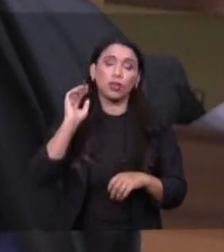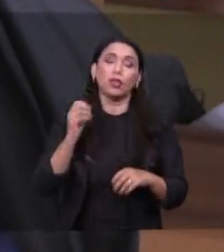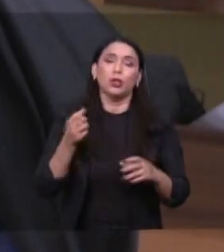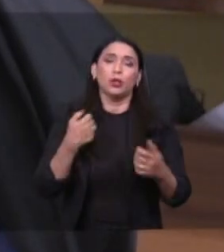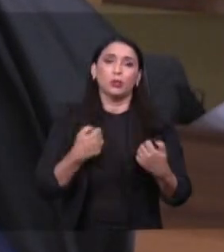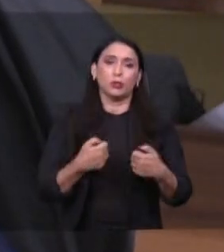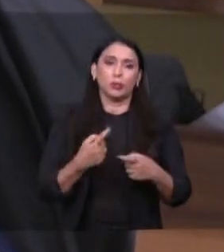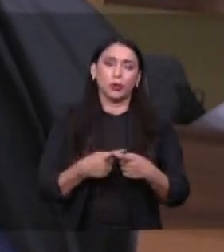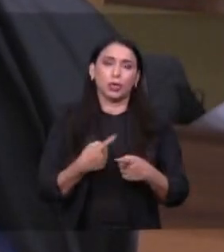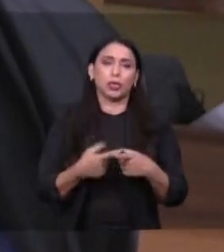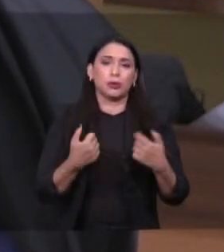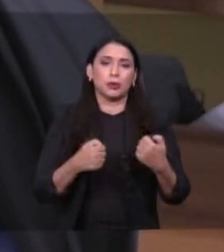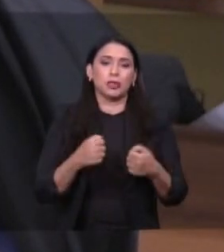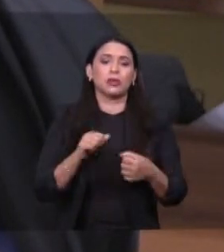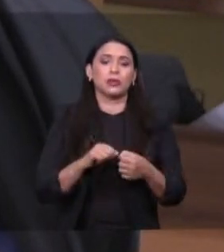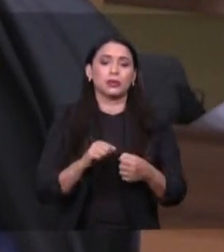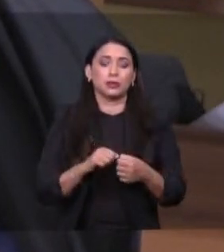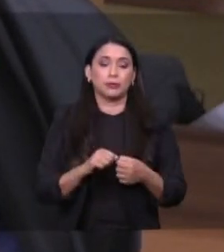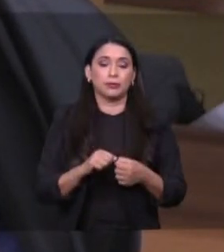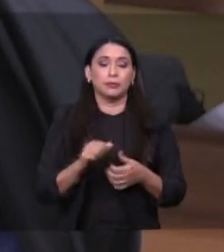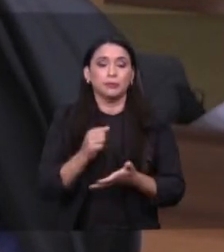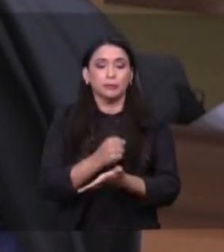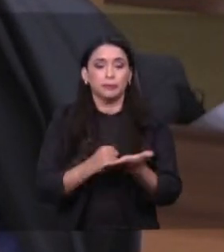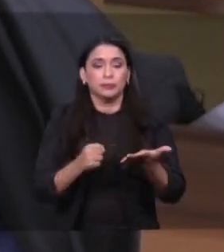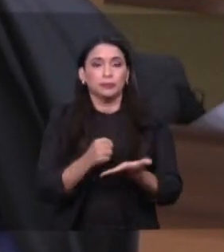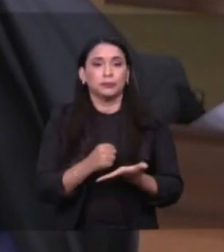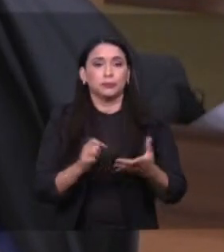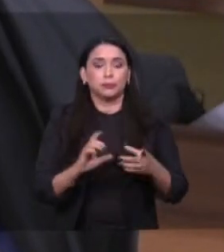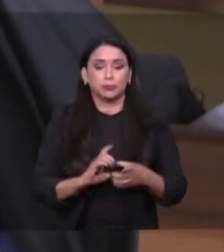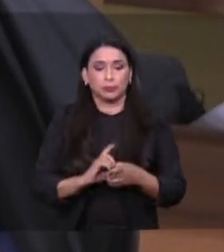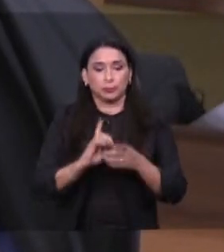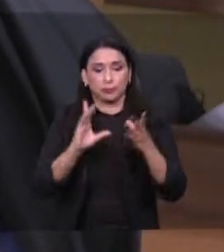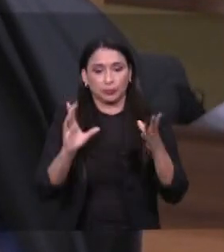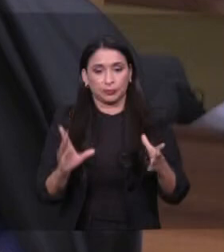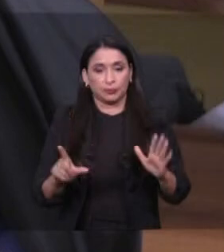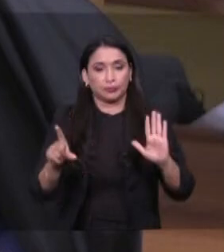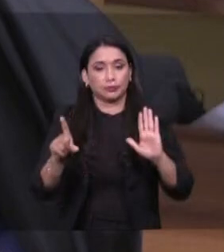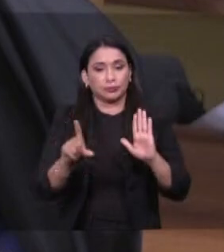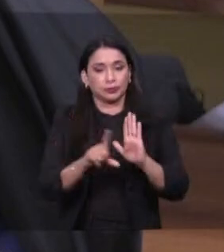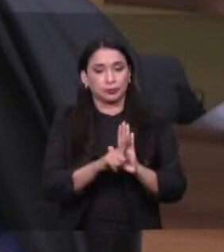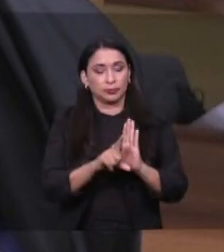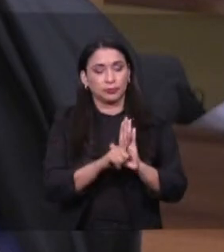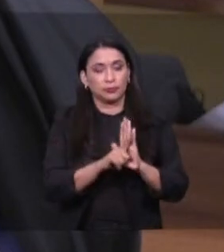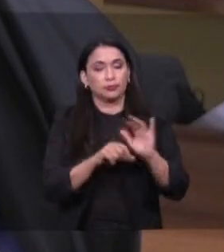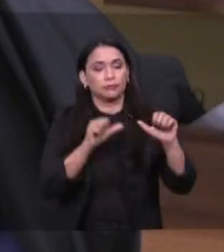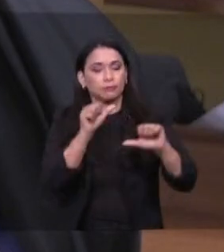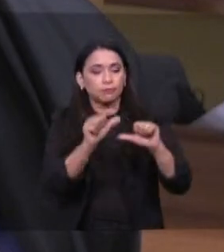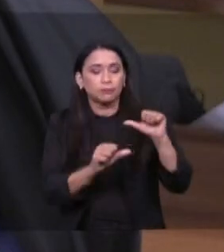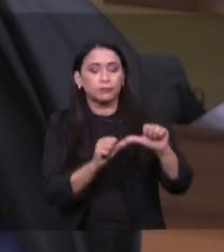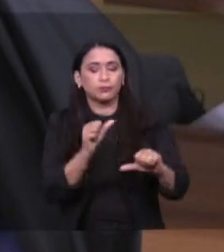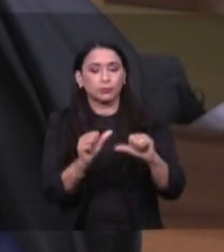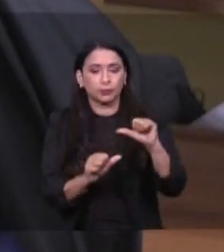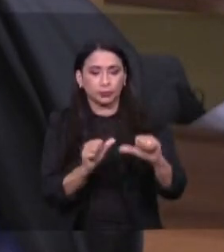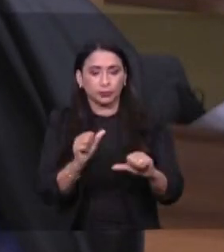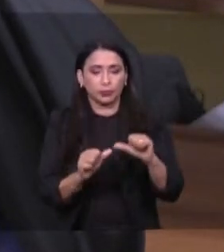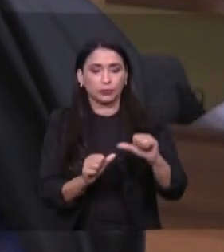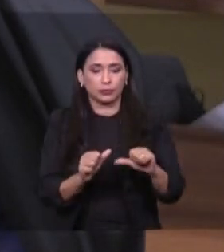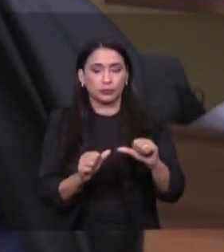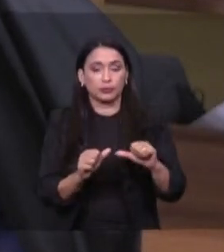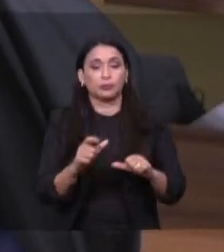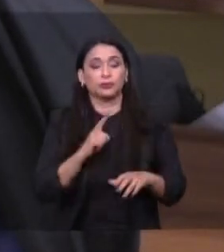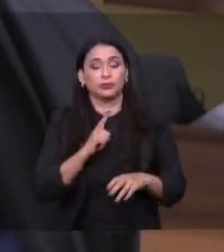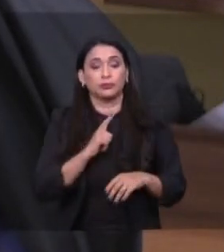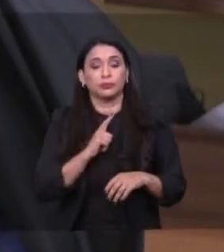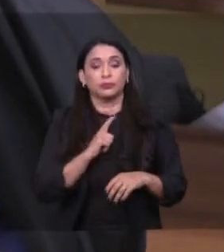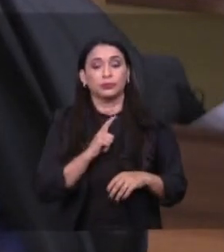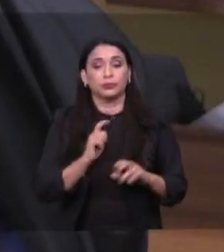legalidade, que é um princípio basilar do Estado Democrático de Direito, é que as leis sejam editadas, tanto quanto possível e